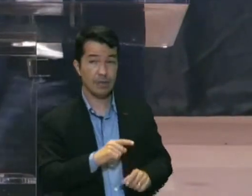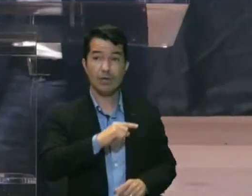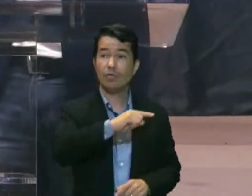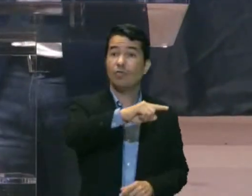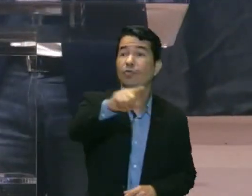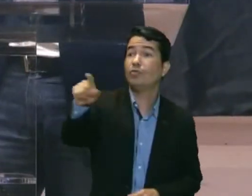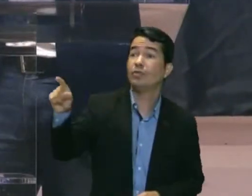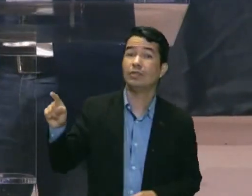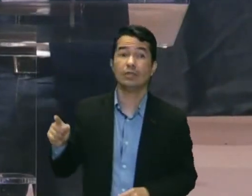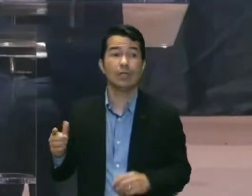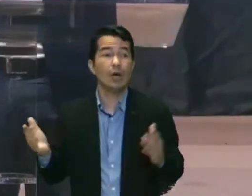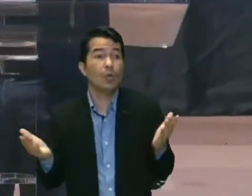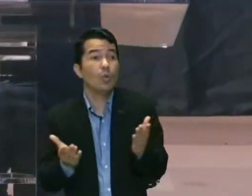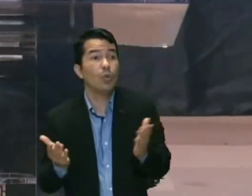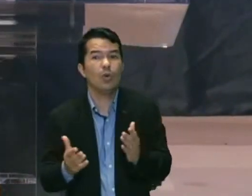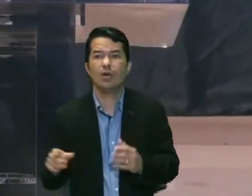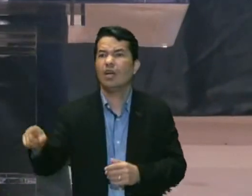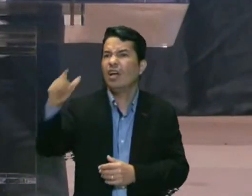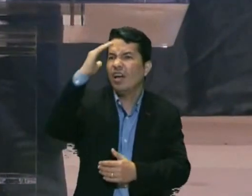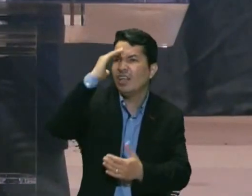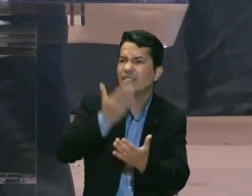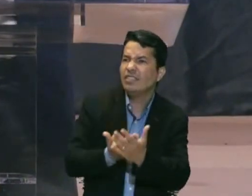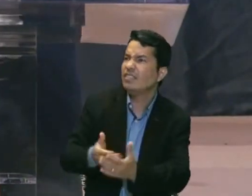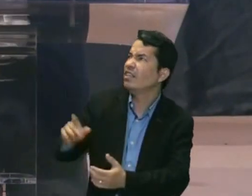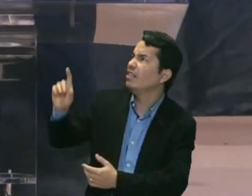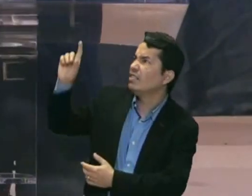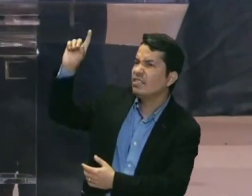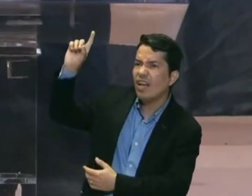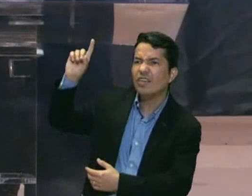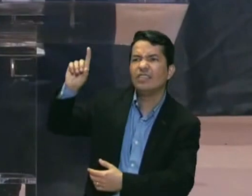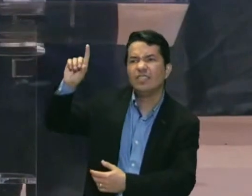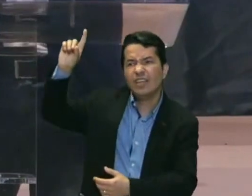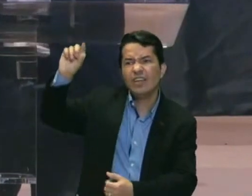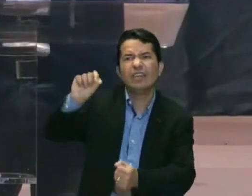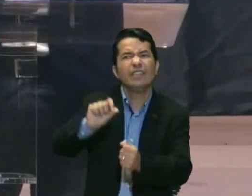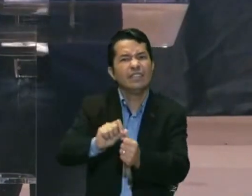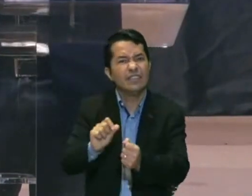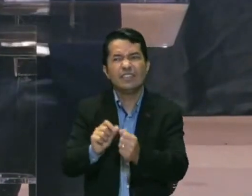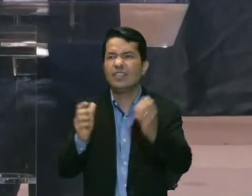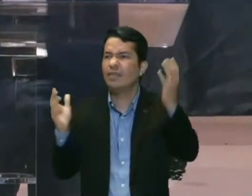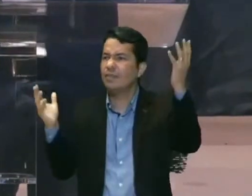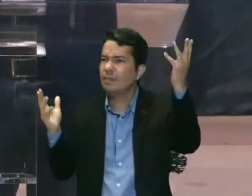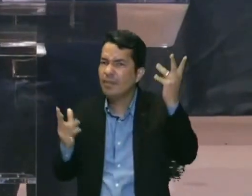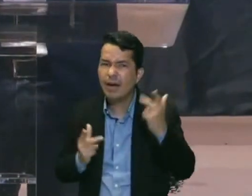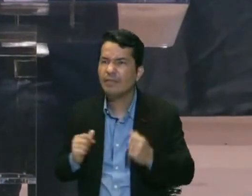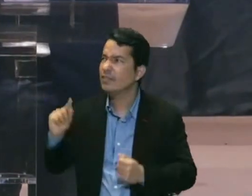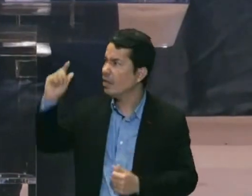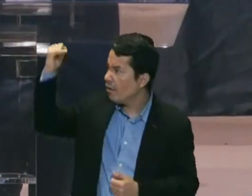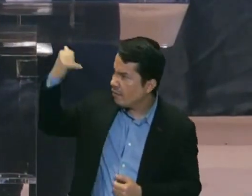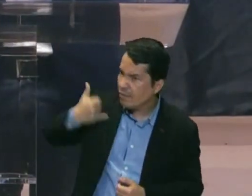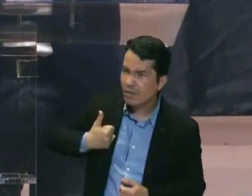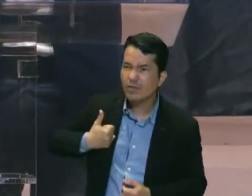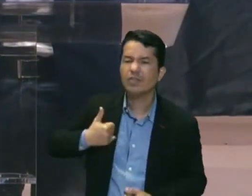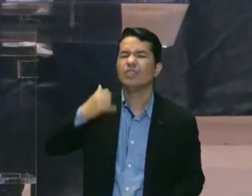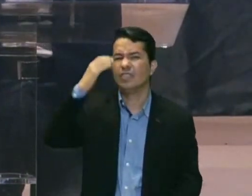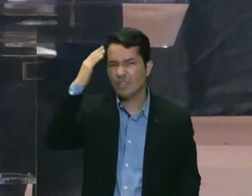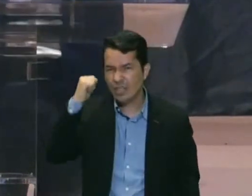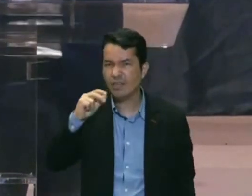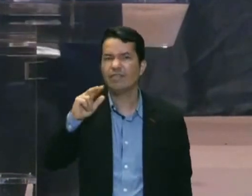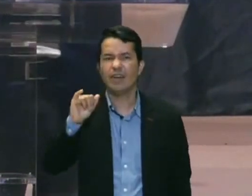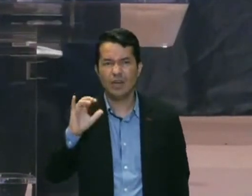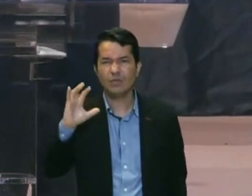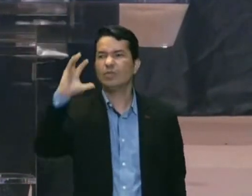senhores, creio em Deus que acontecerá do modo como me dito. Devemos